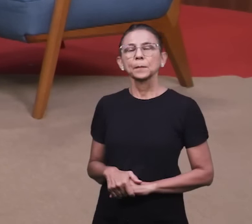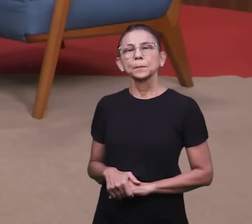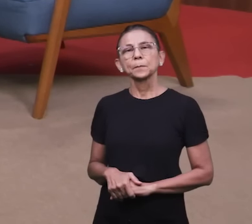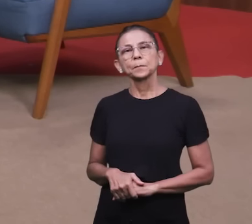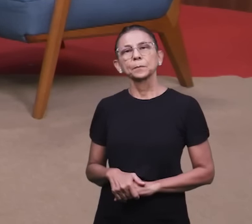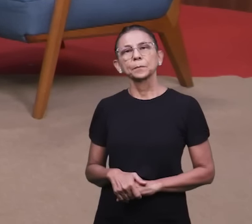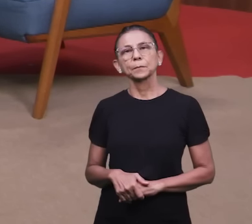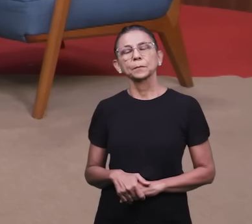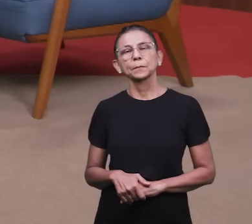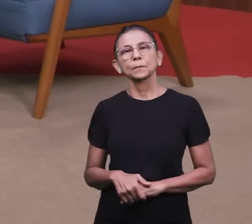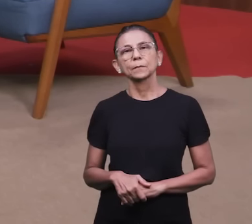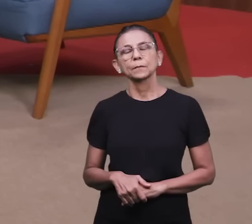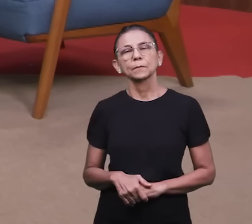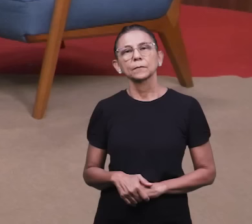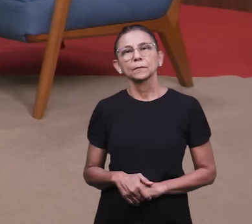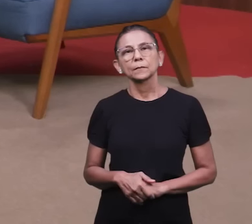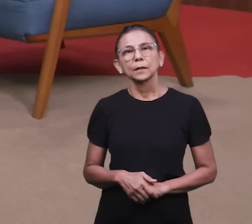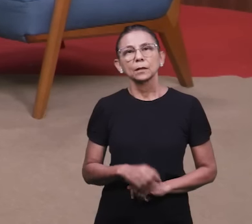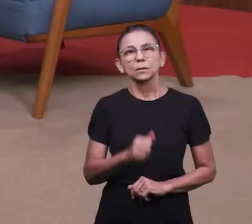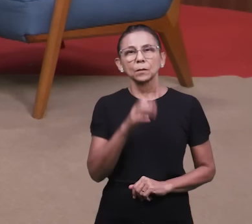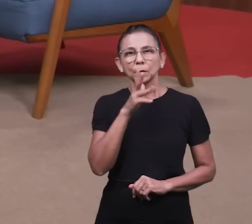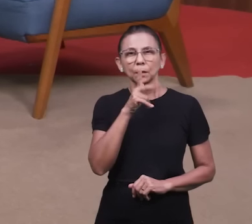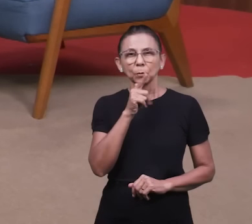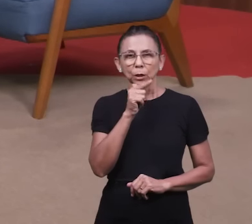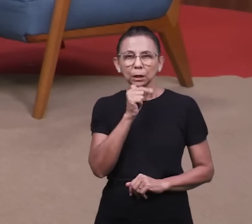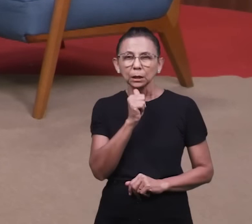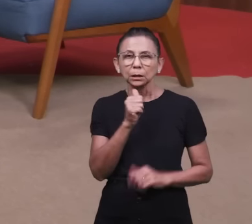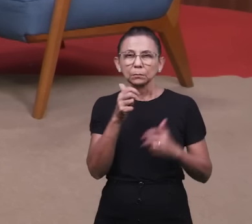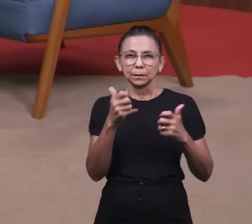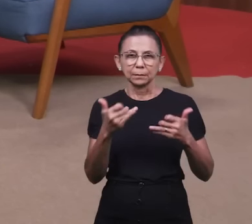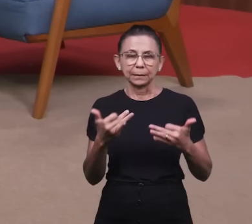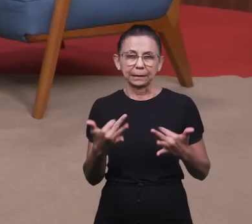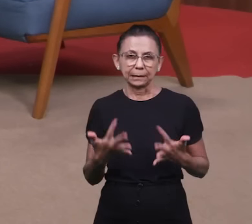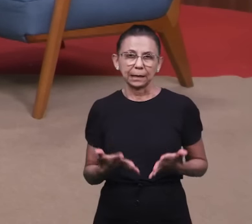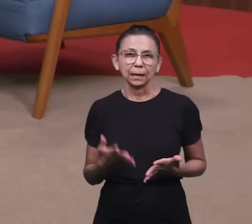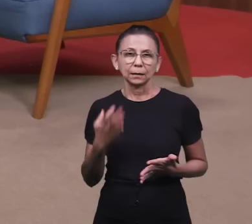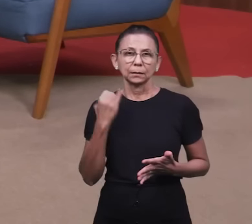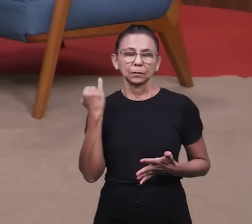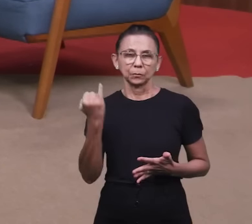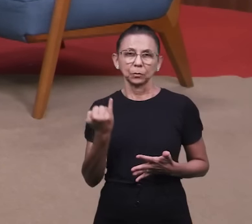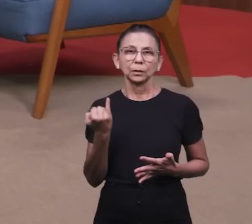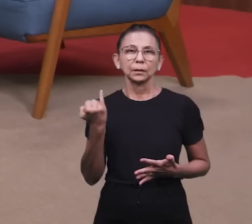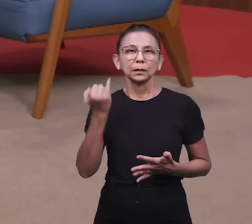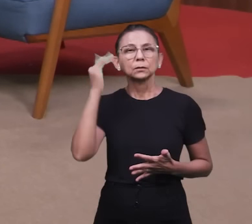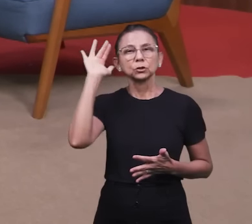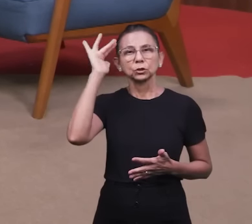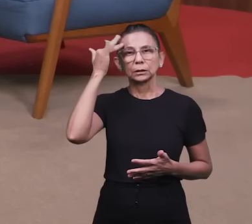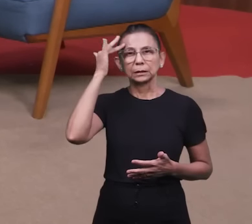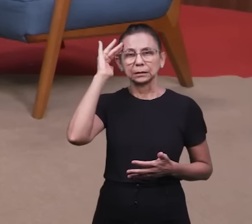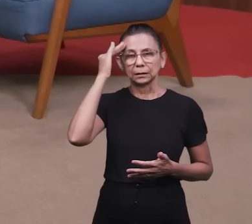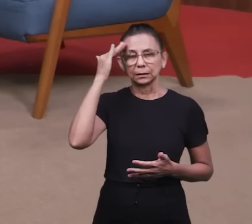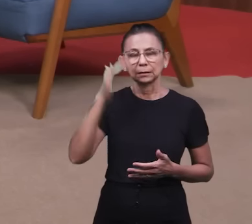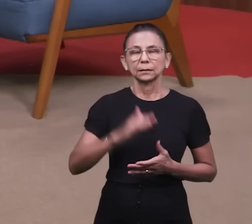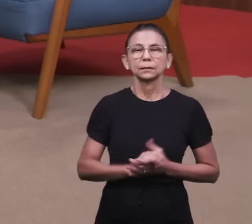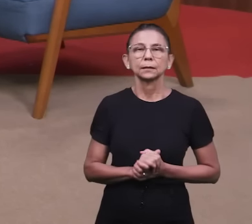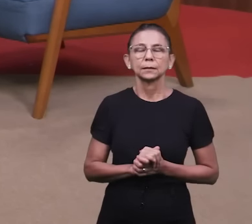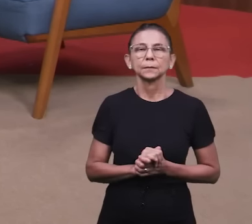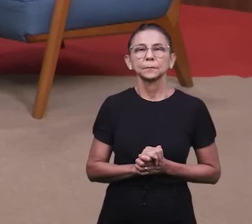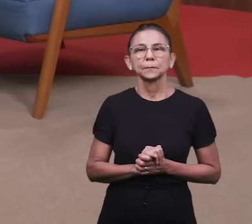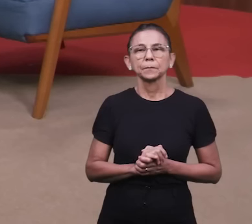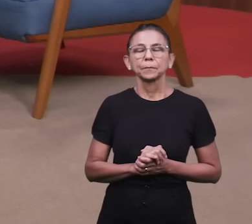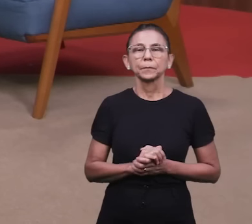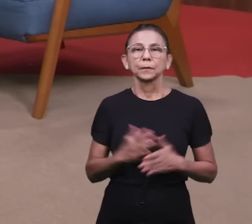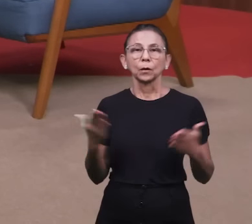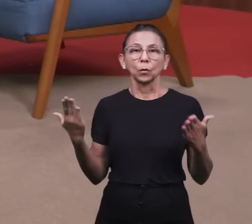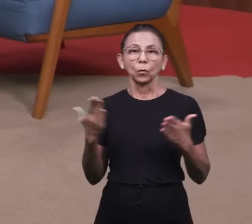irmão nos mandou o irmão Júlio mandou para nós entendermos é importante entendermos E isso tem sido falado que a igreja da qual fazemos